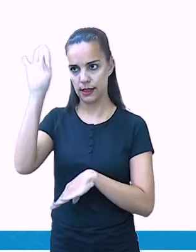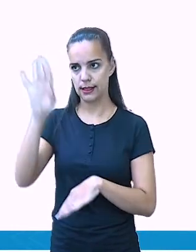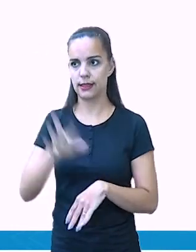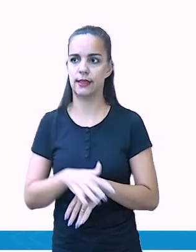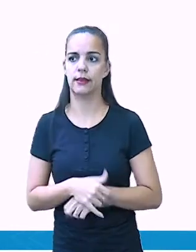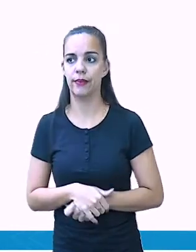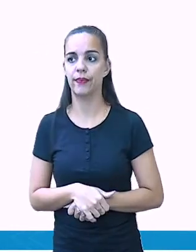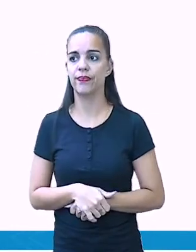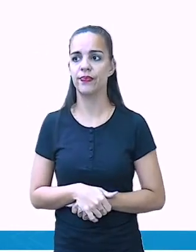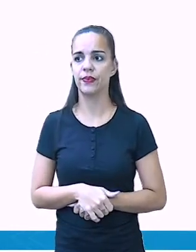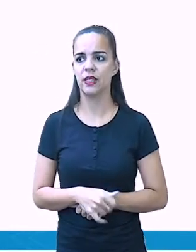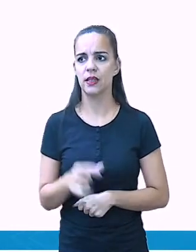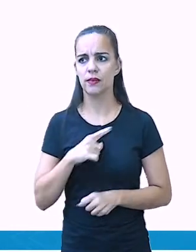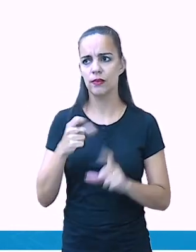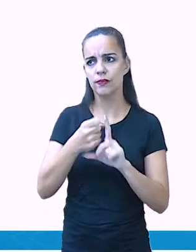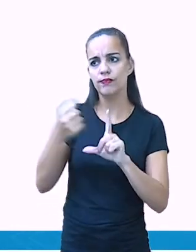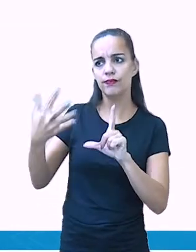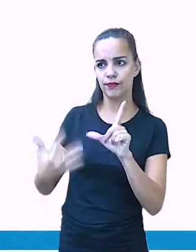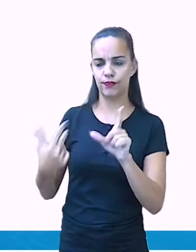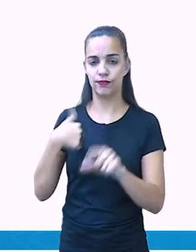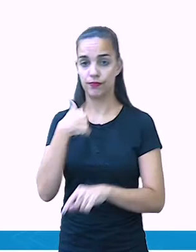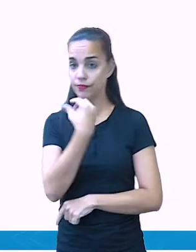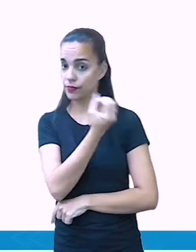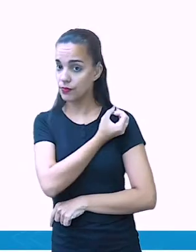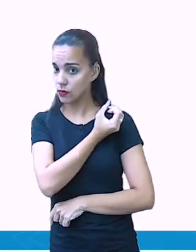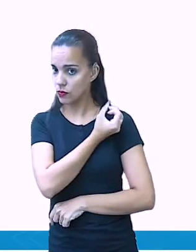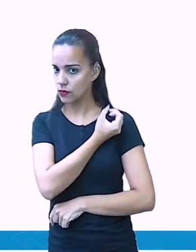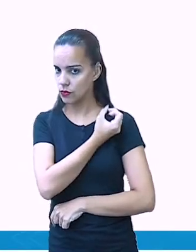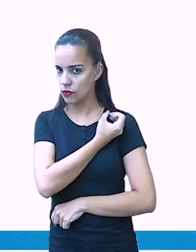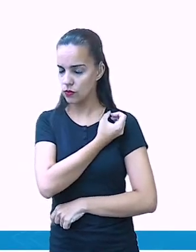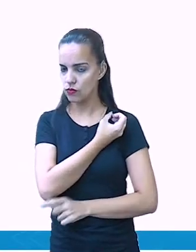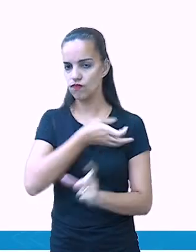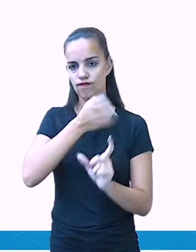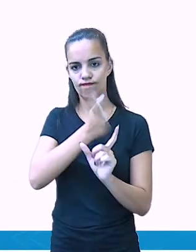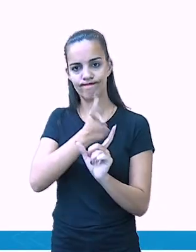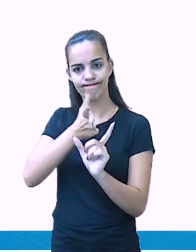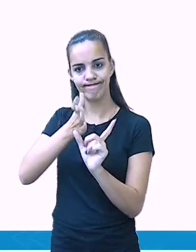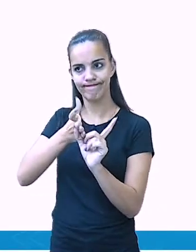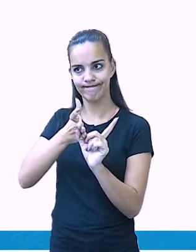junto comigo, classificando por número de sílabas. Então, vamos lá.